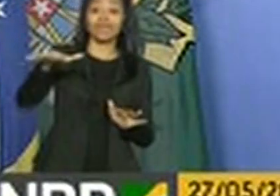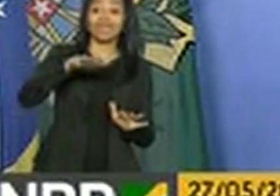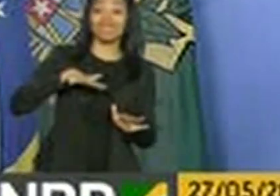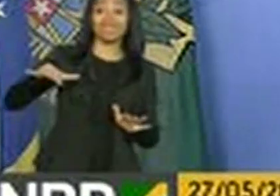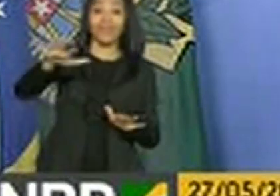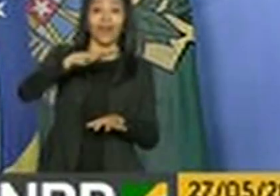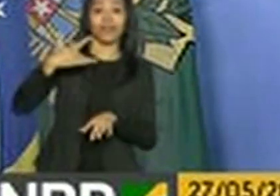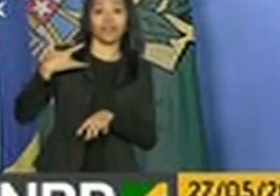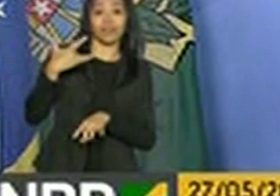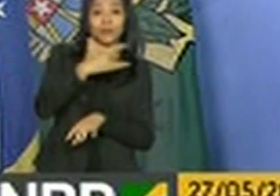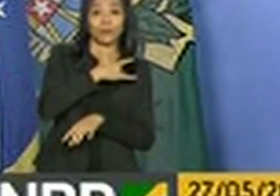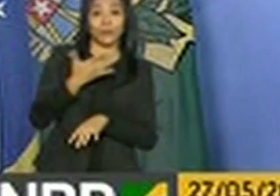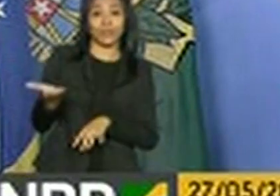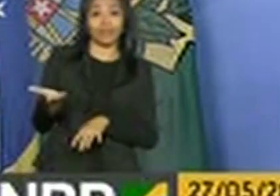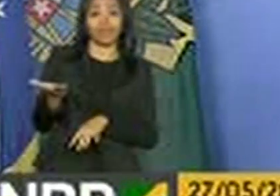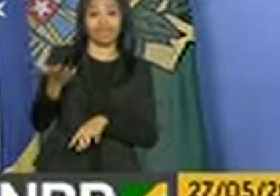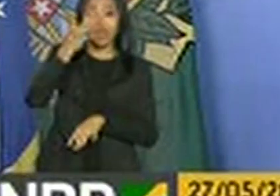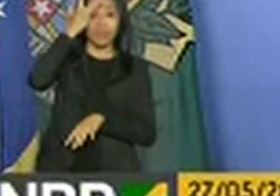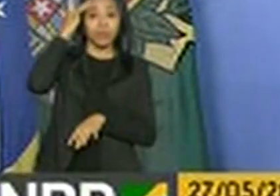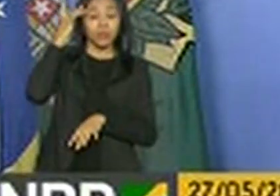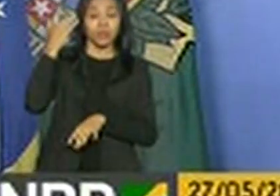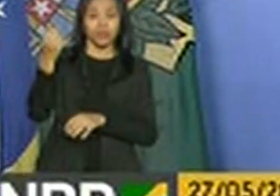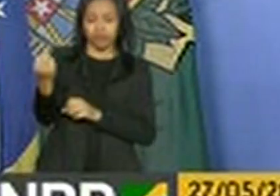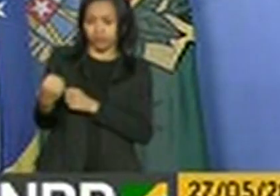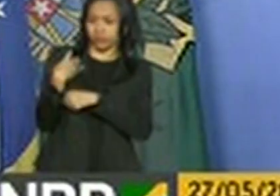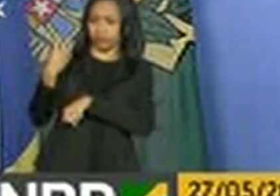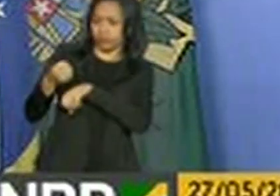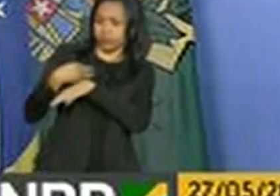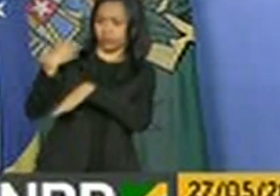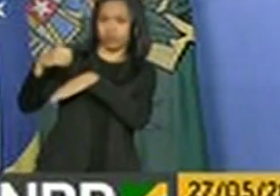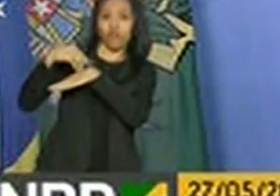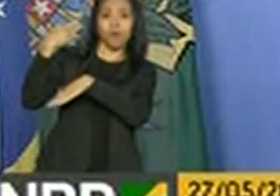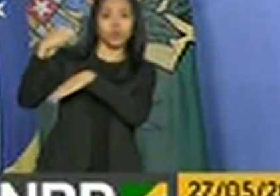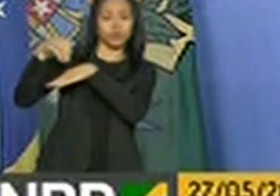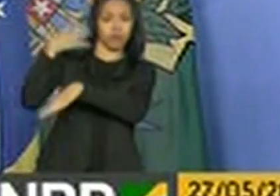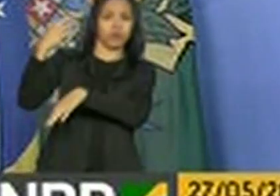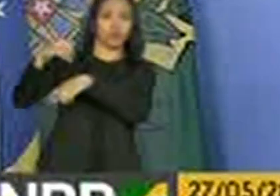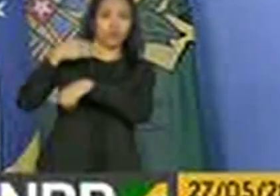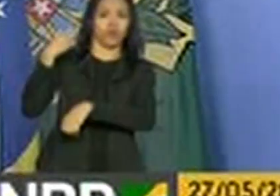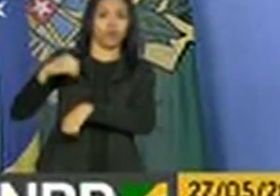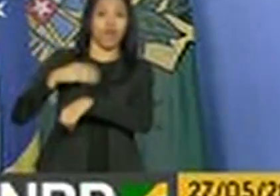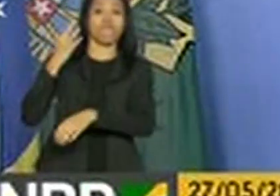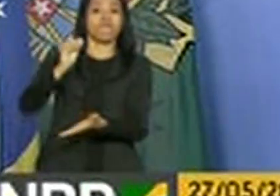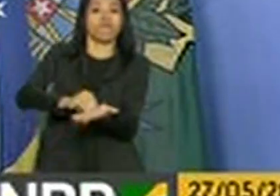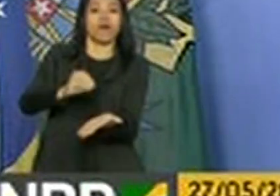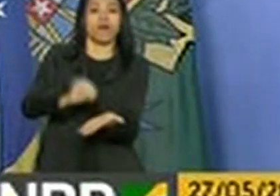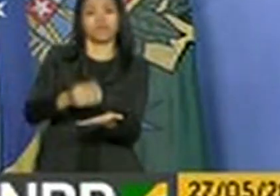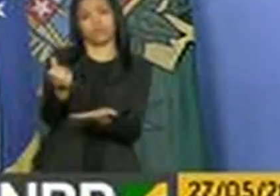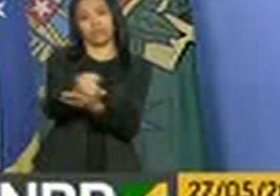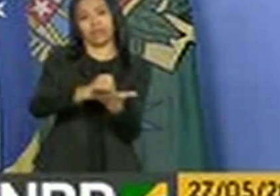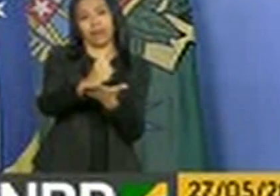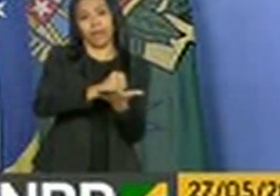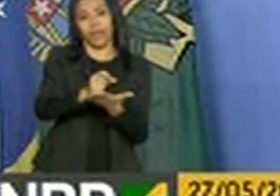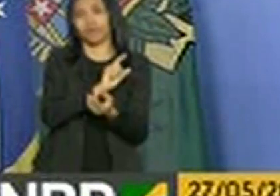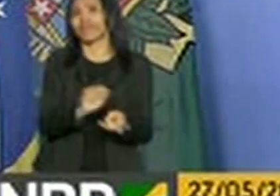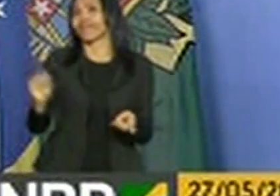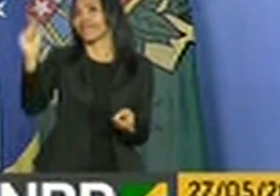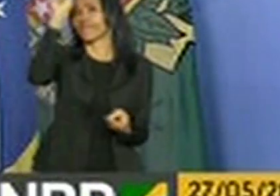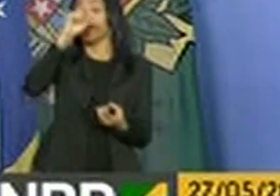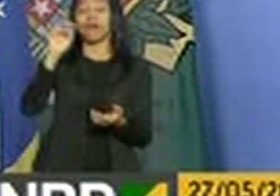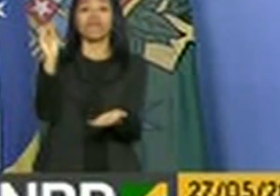saúde. É incrível os depoimentos que nós temos recebido aqui, referentemente à falta de medicamentos, à falta de